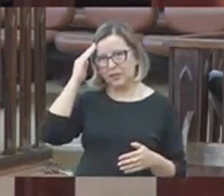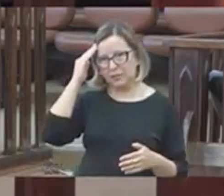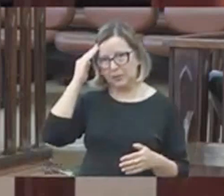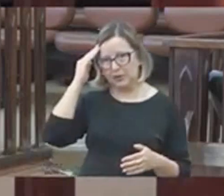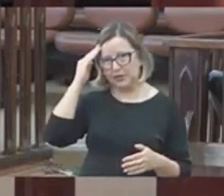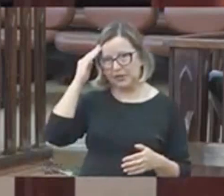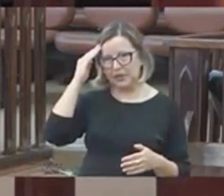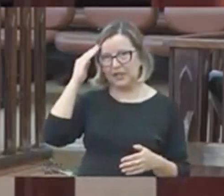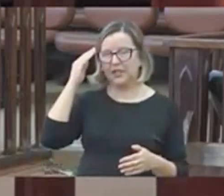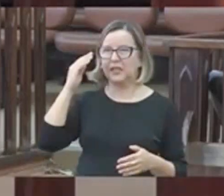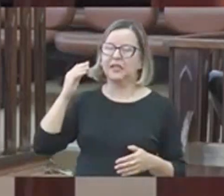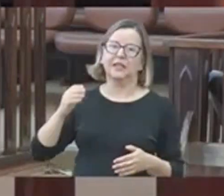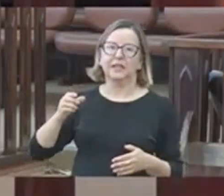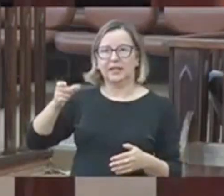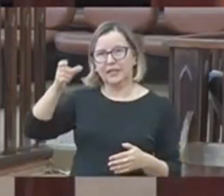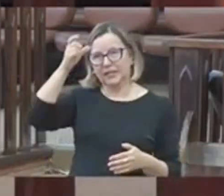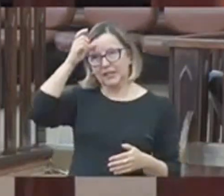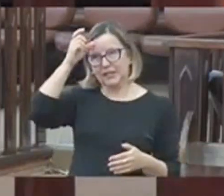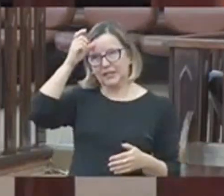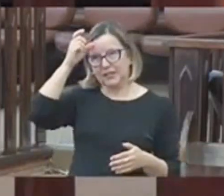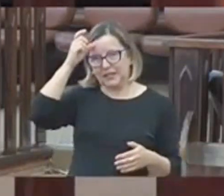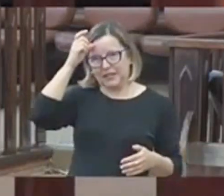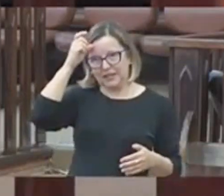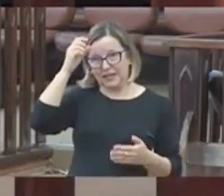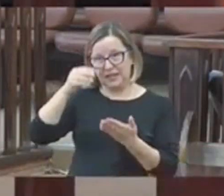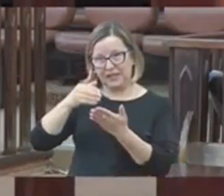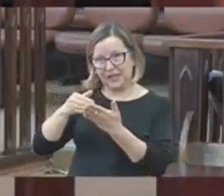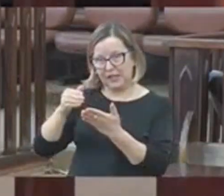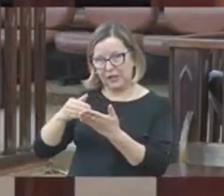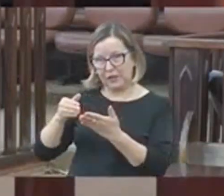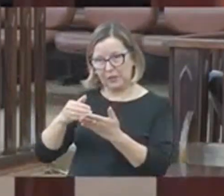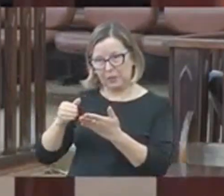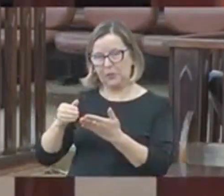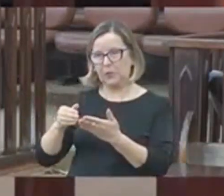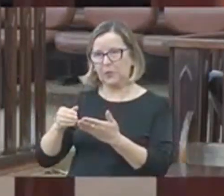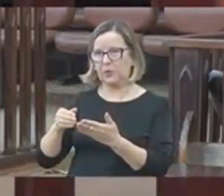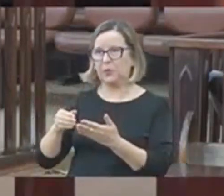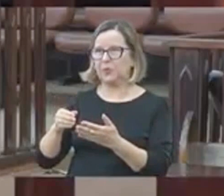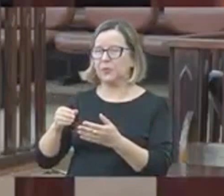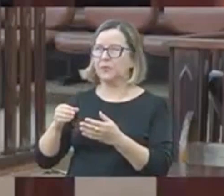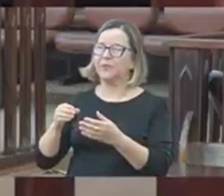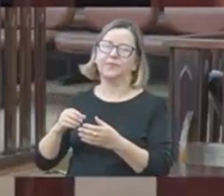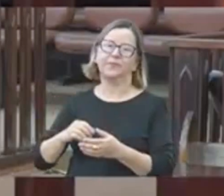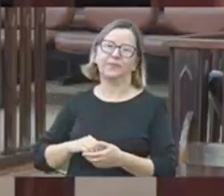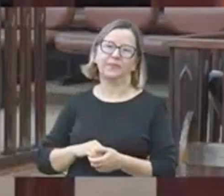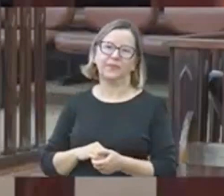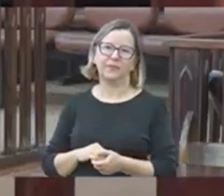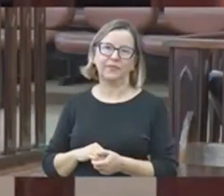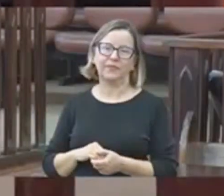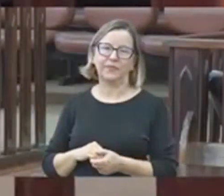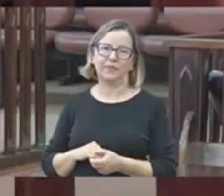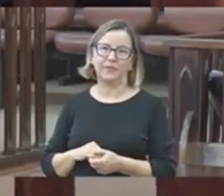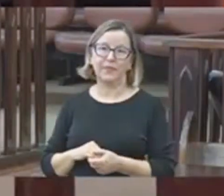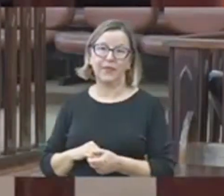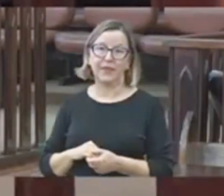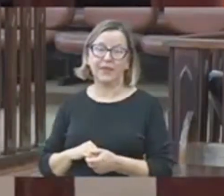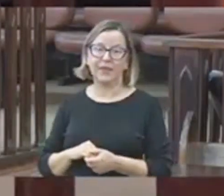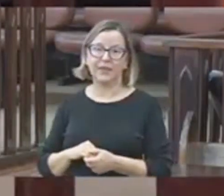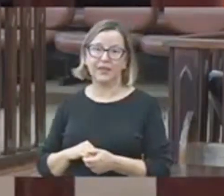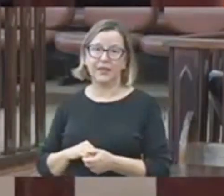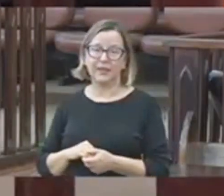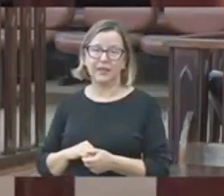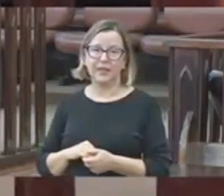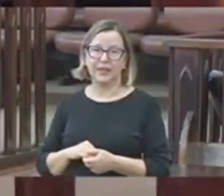Deus. O apóstolo João ecoa esse relato da criação em Gênesis capítulo 1, versículo 1. Quando ele lá